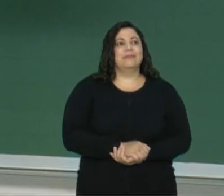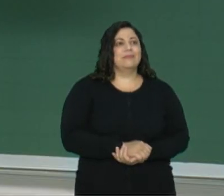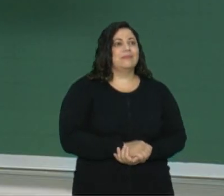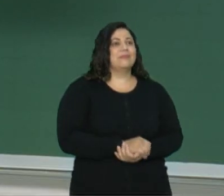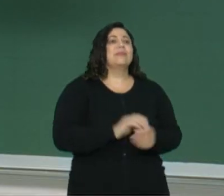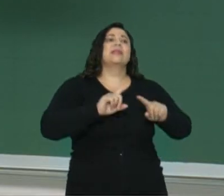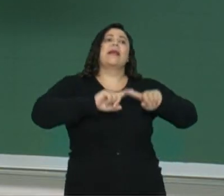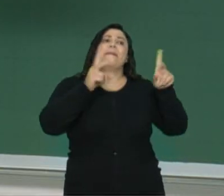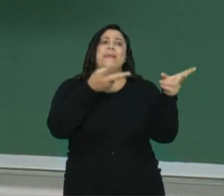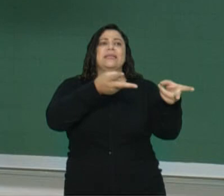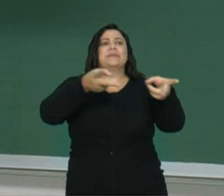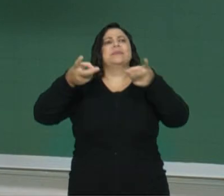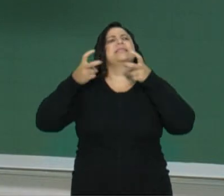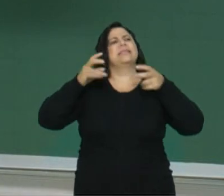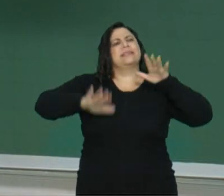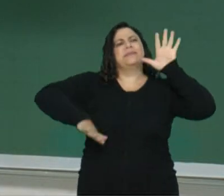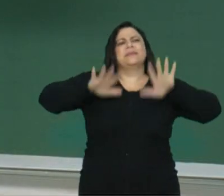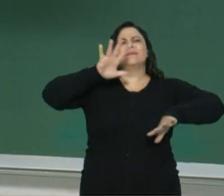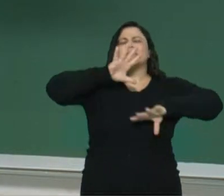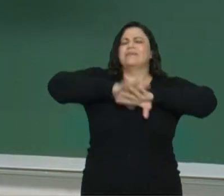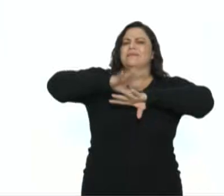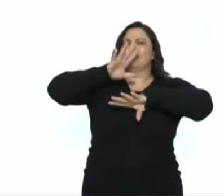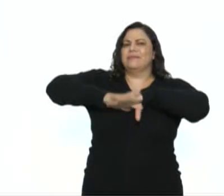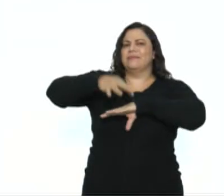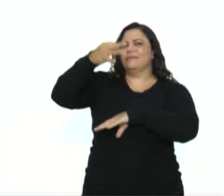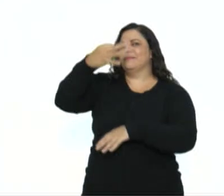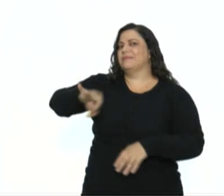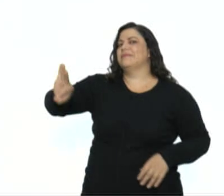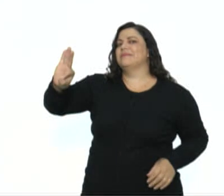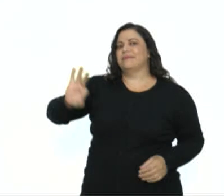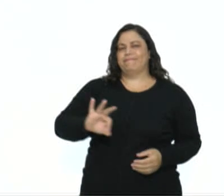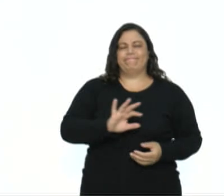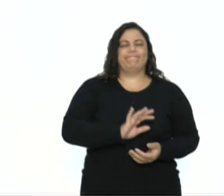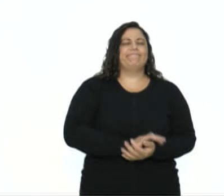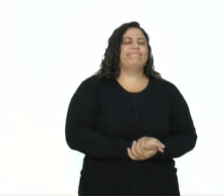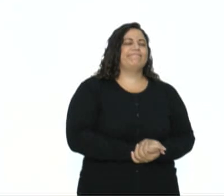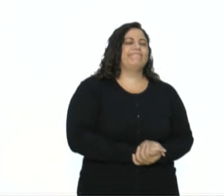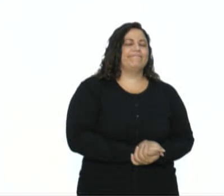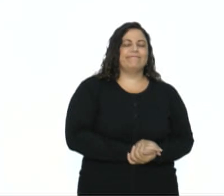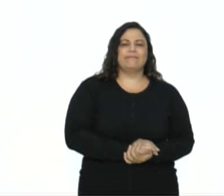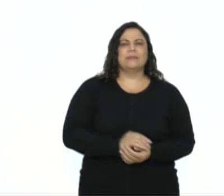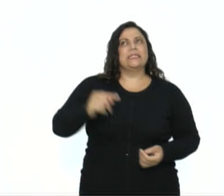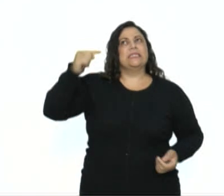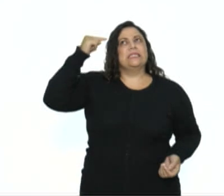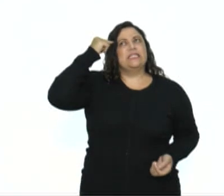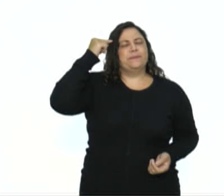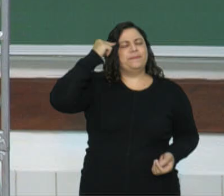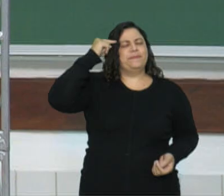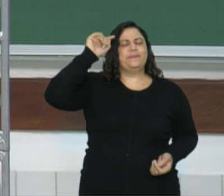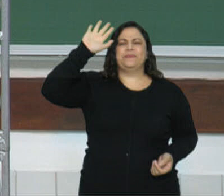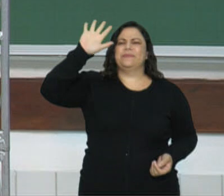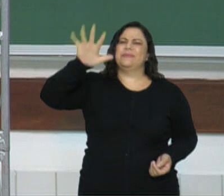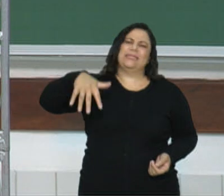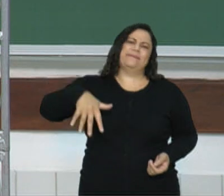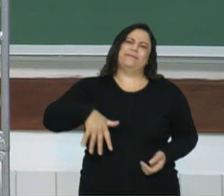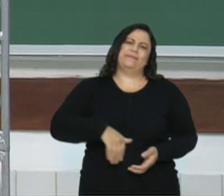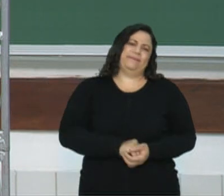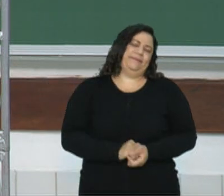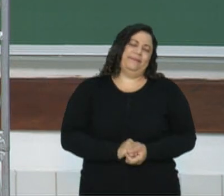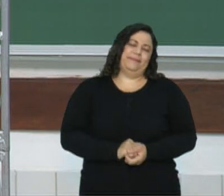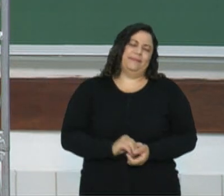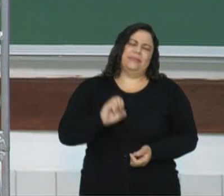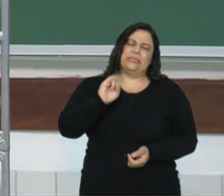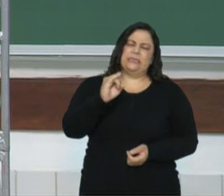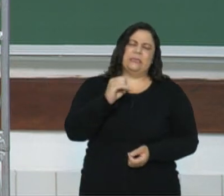Mas percebe que talvez a matemática seja certeira. Aí ele pensa assim: se eu não